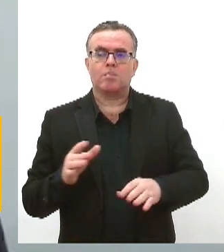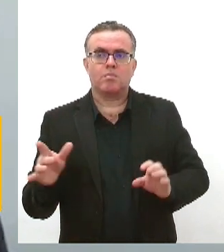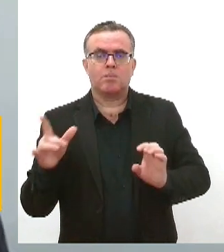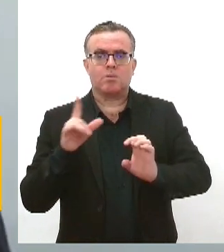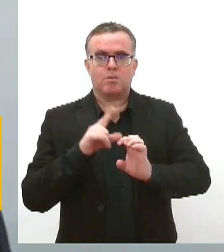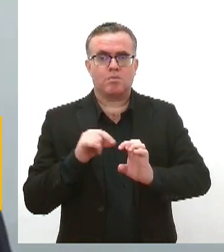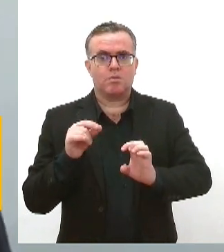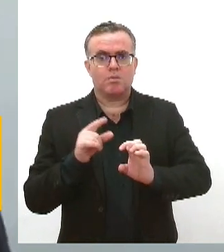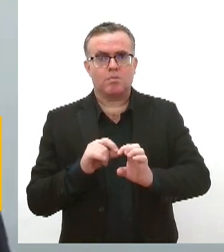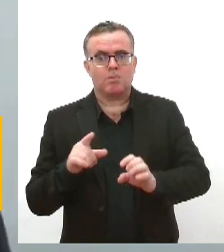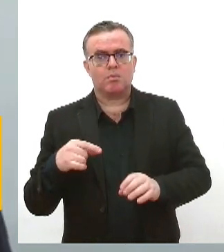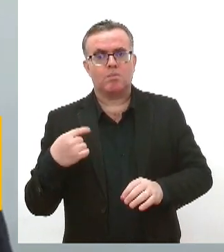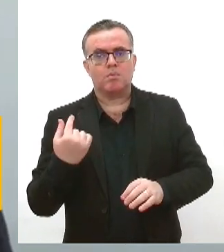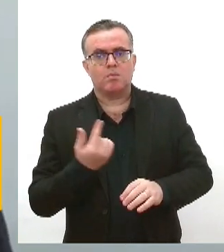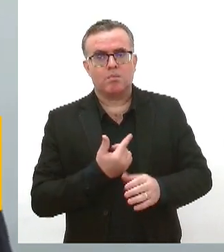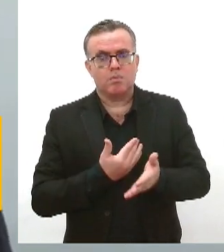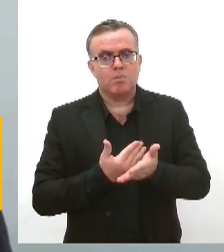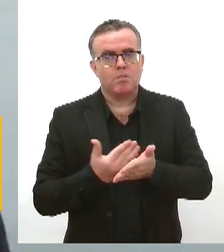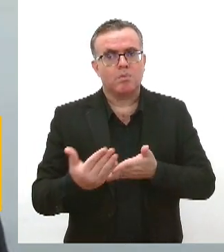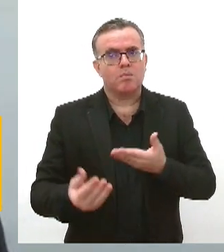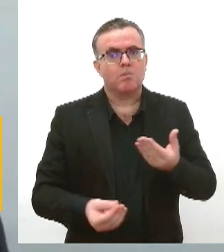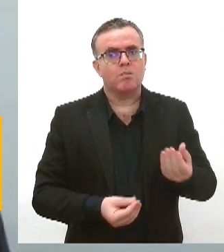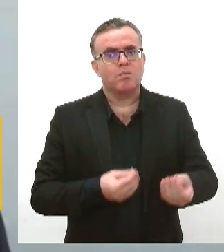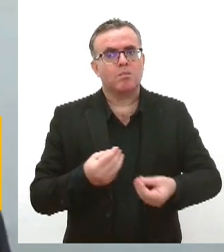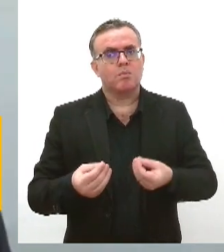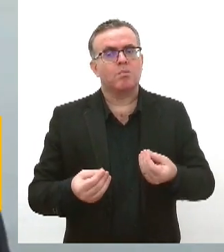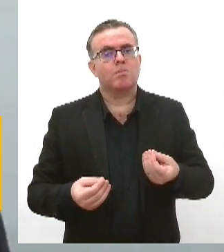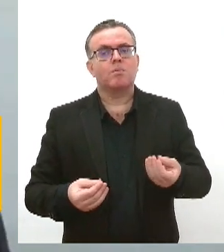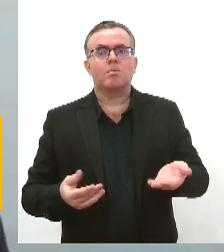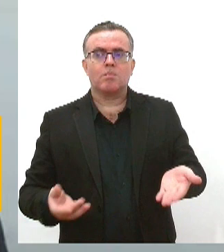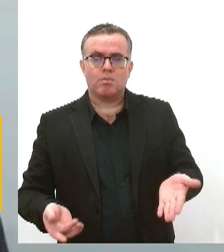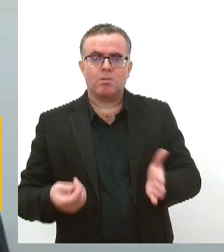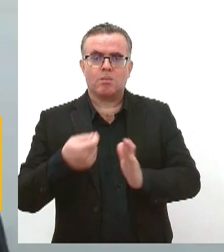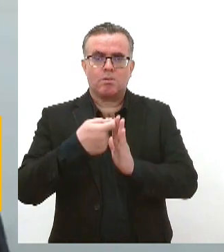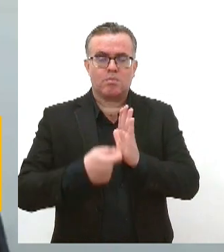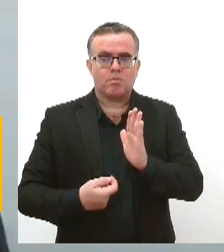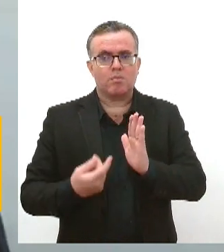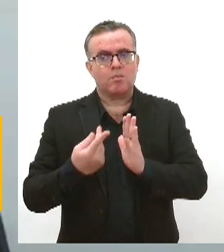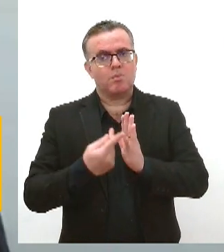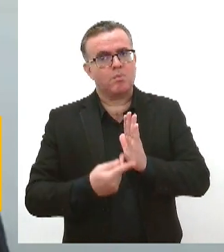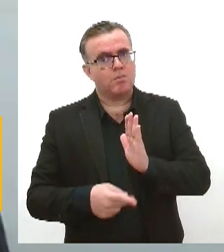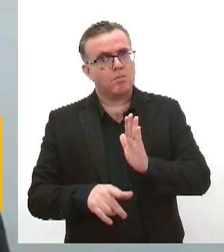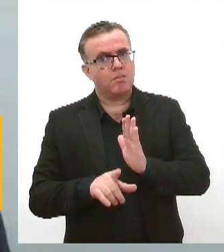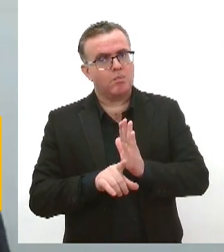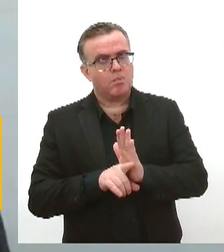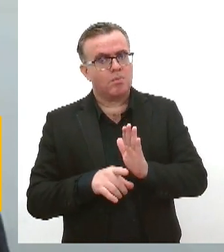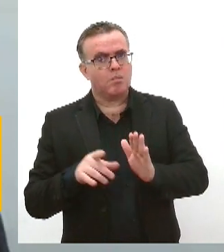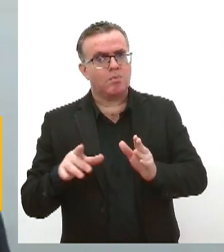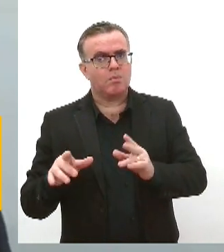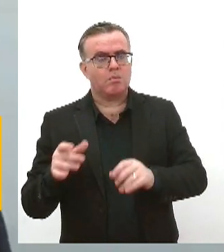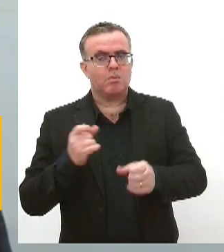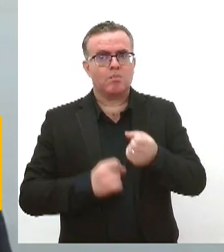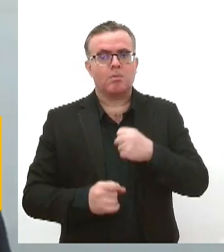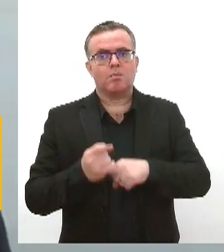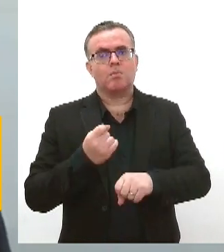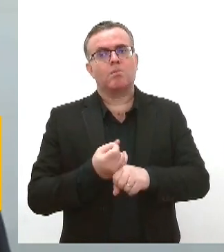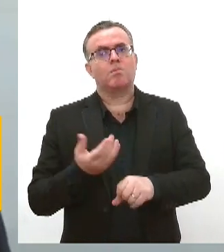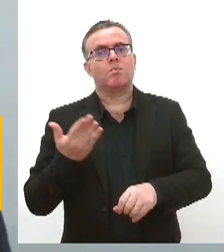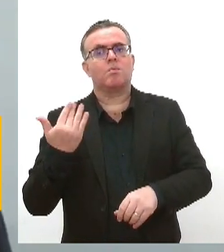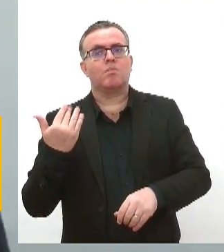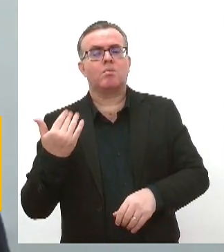a construir esse projeto. Mas foi um período, ano passado, período eleitoral,